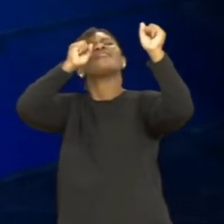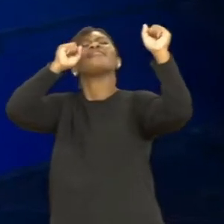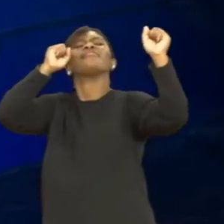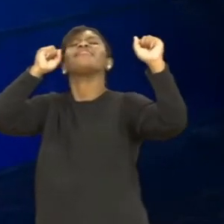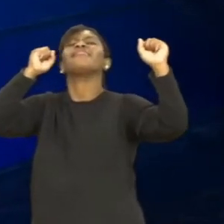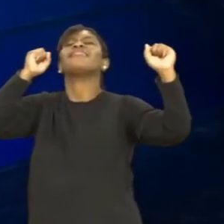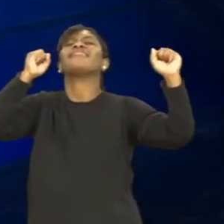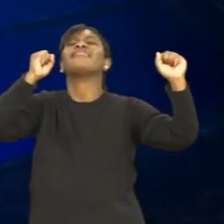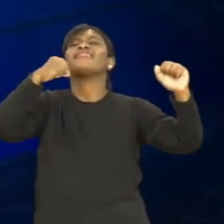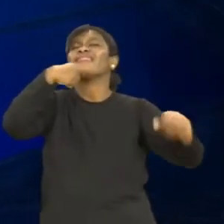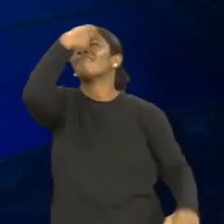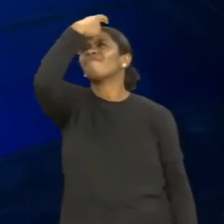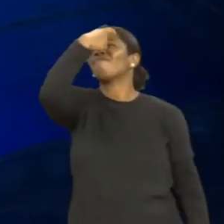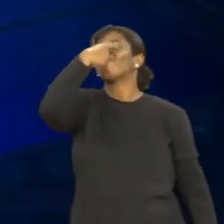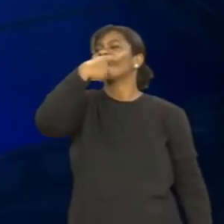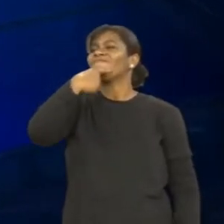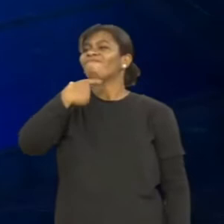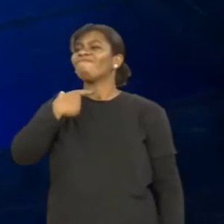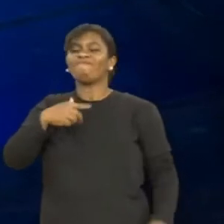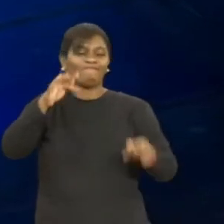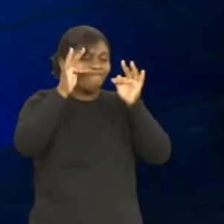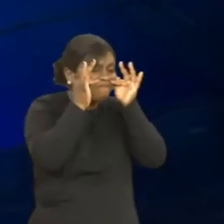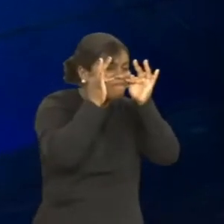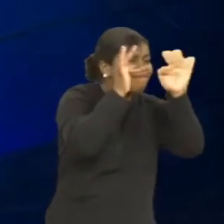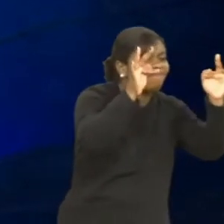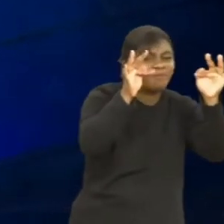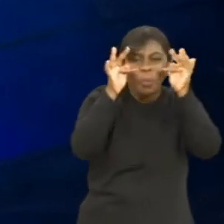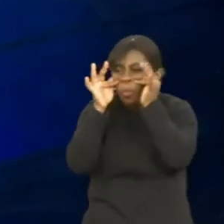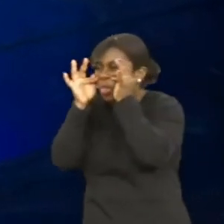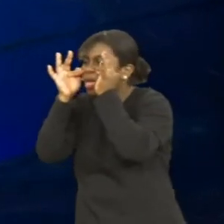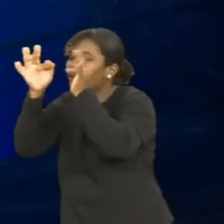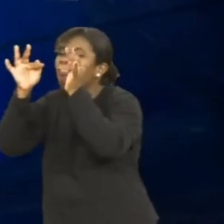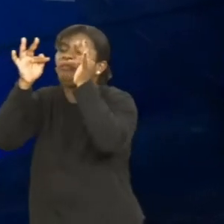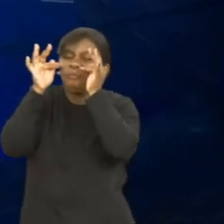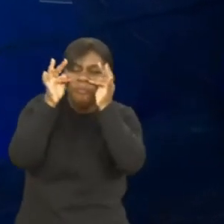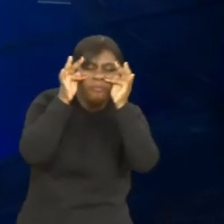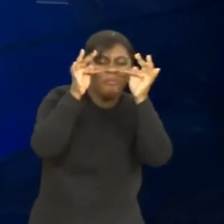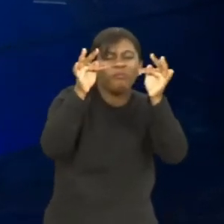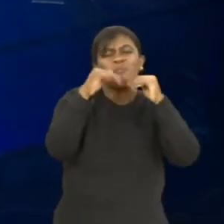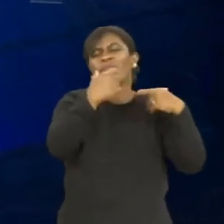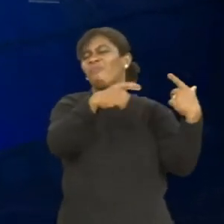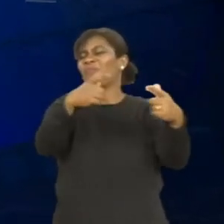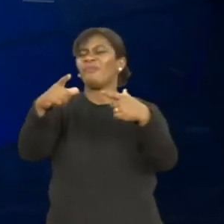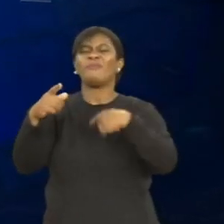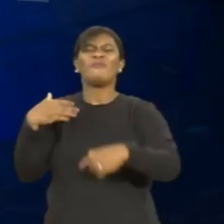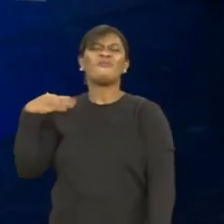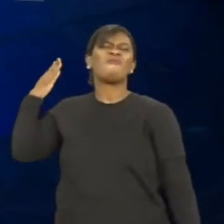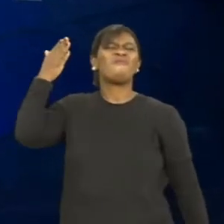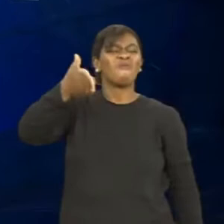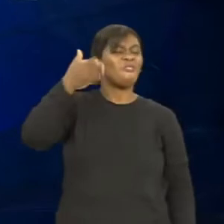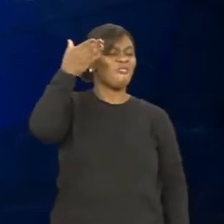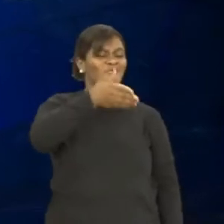grandeza. Será tua testemunha onde eu for. Tua testemunha onde